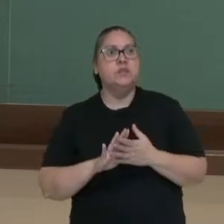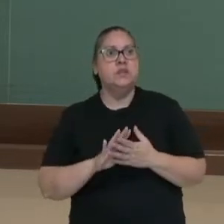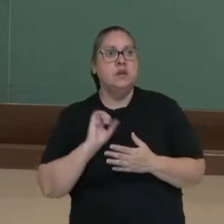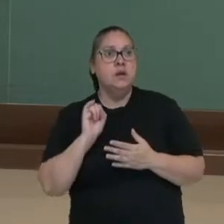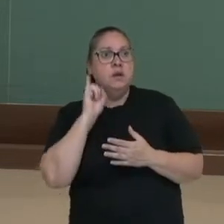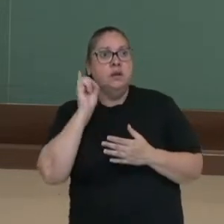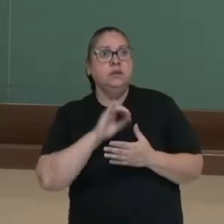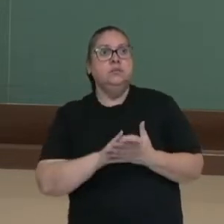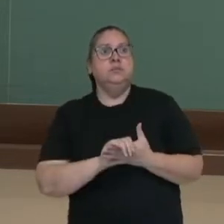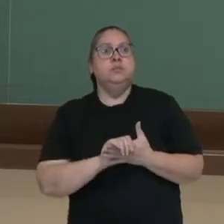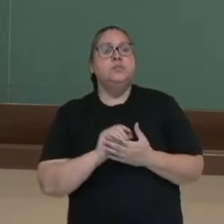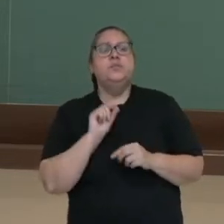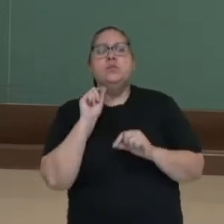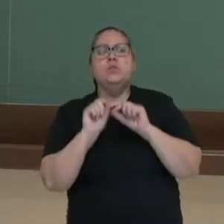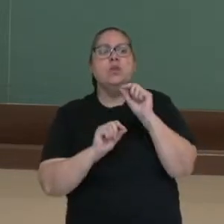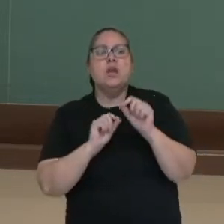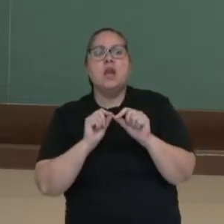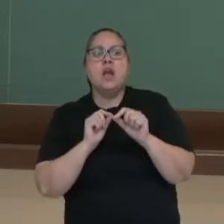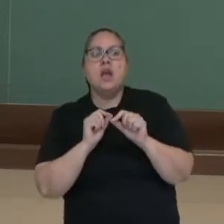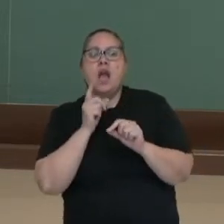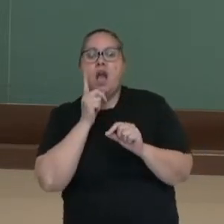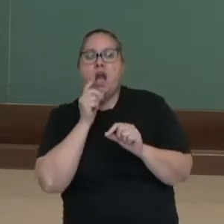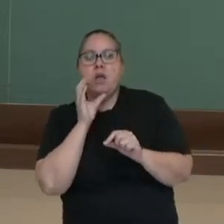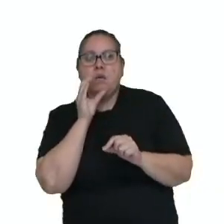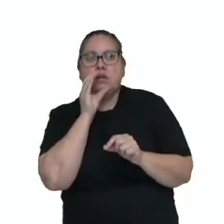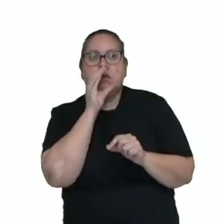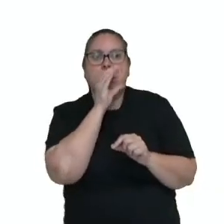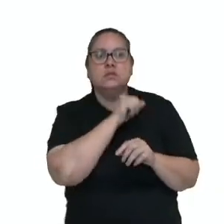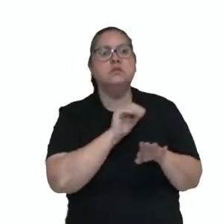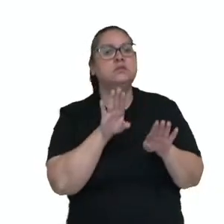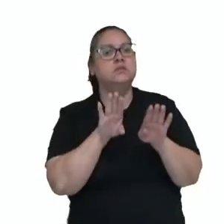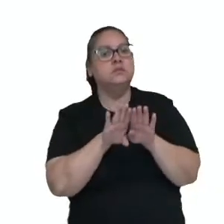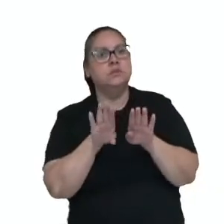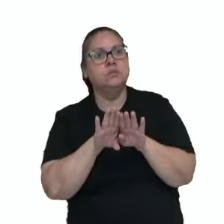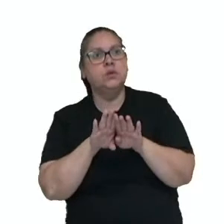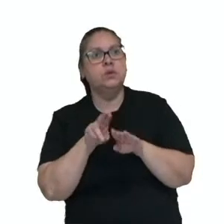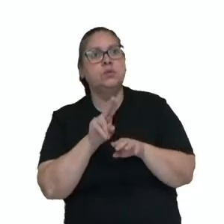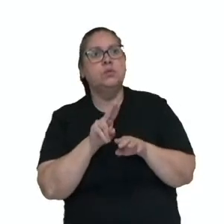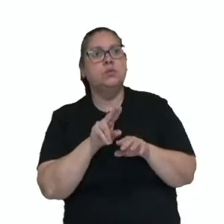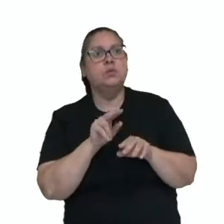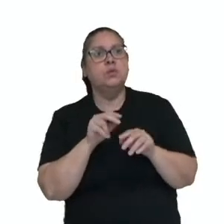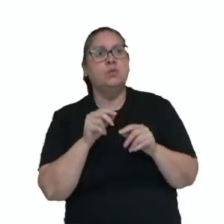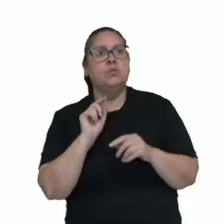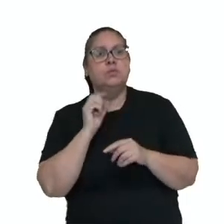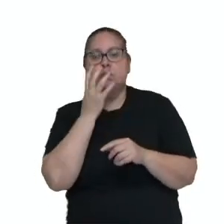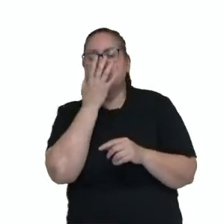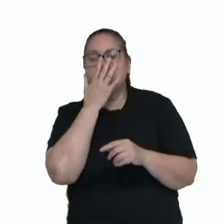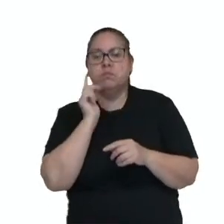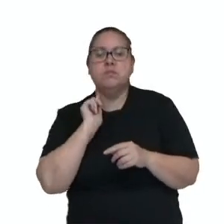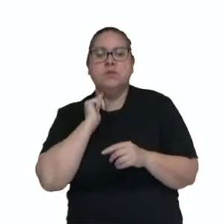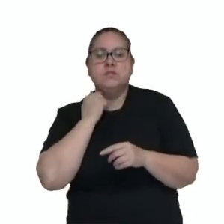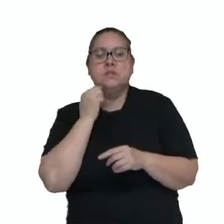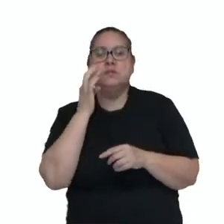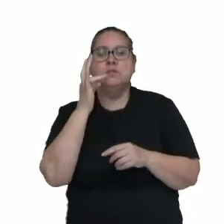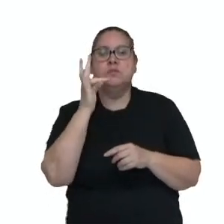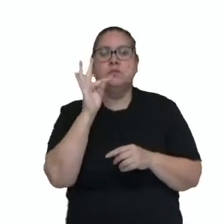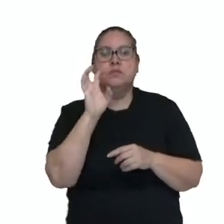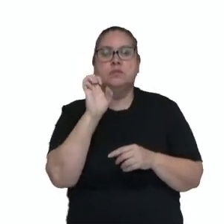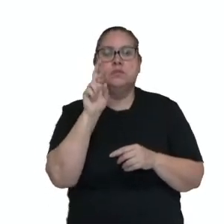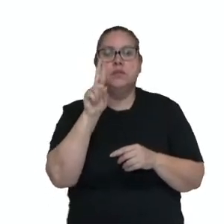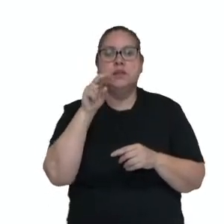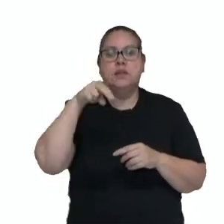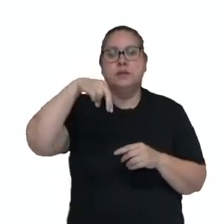né? O que seriam as águas quentes? Também são chamadas de poluição térmica. E como isso